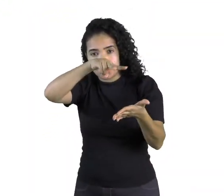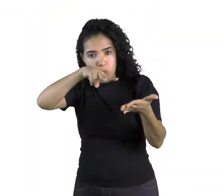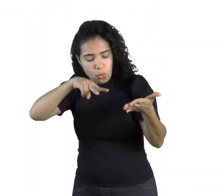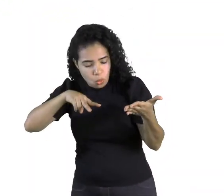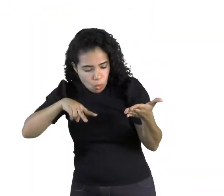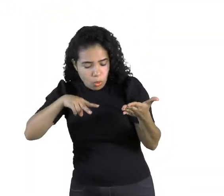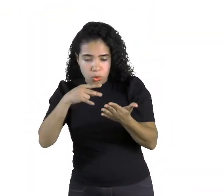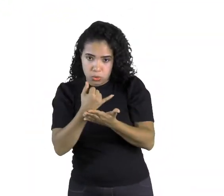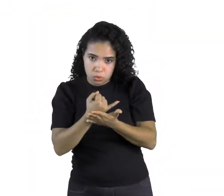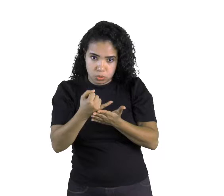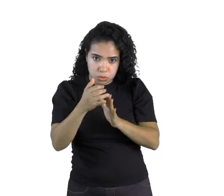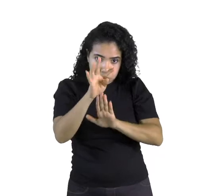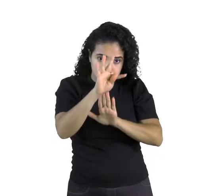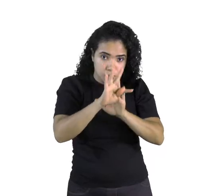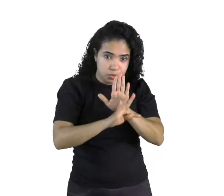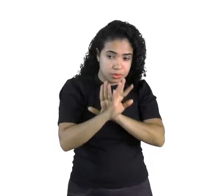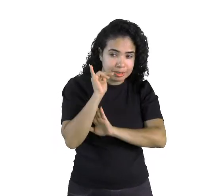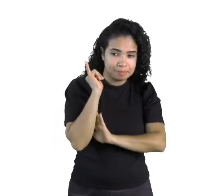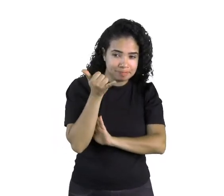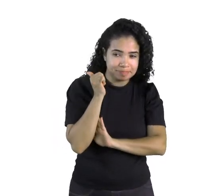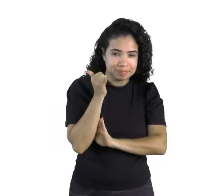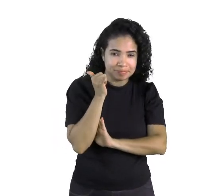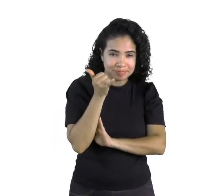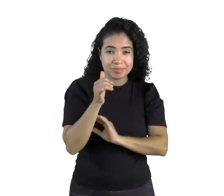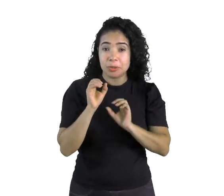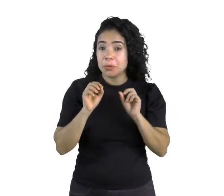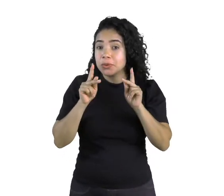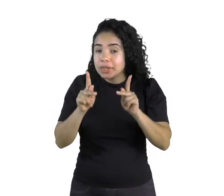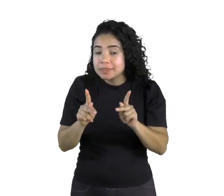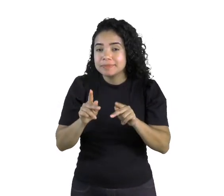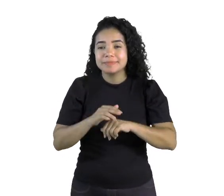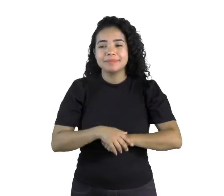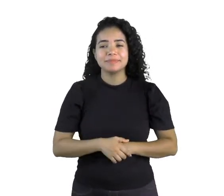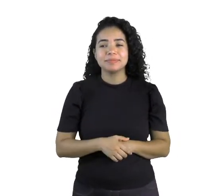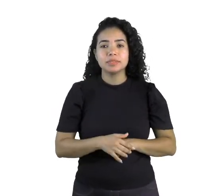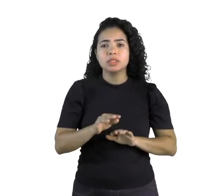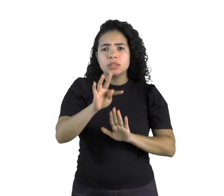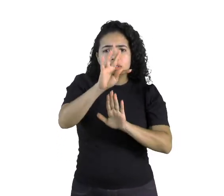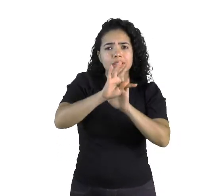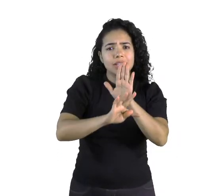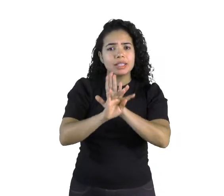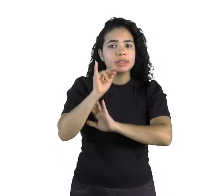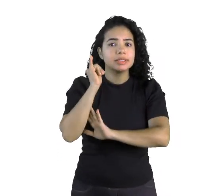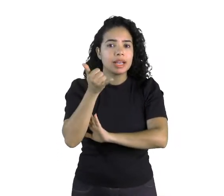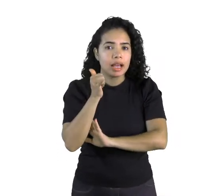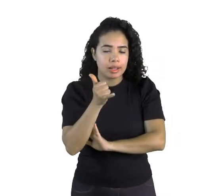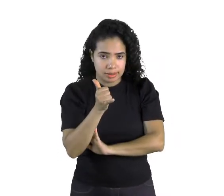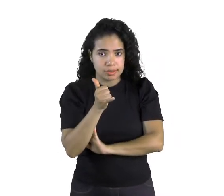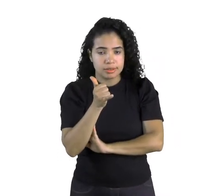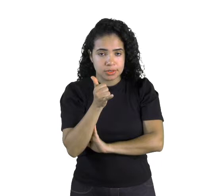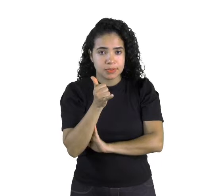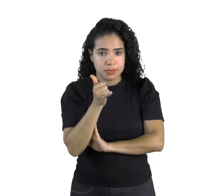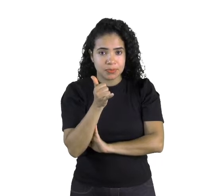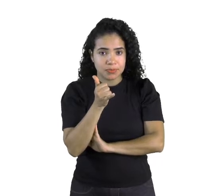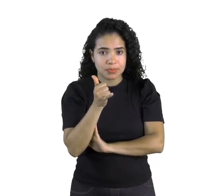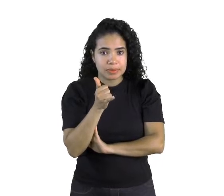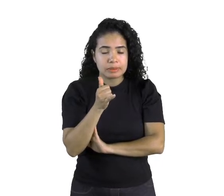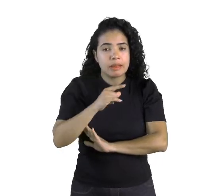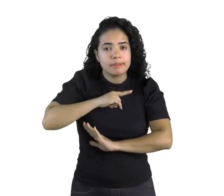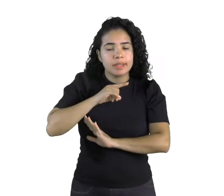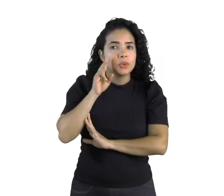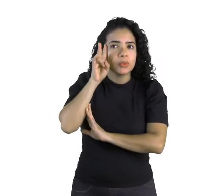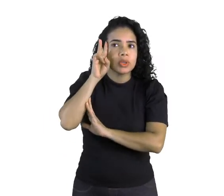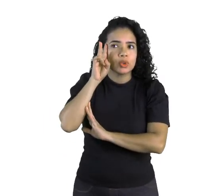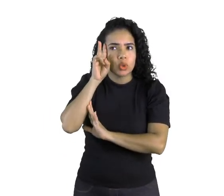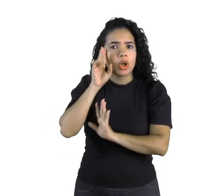e introdução do texto narrativo, ok? O texto narrativo se trata de uma